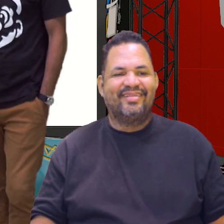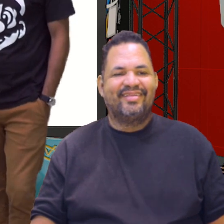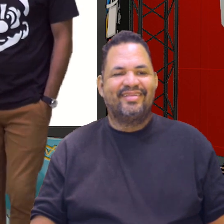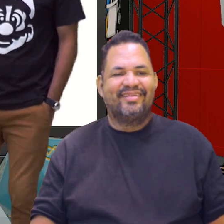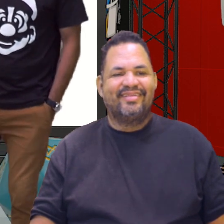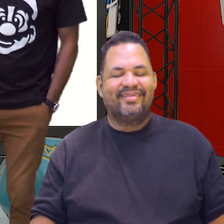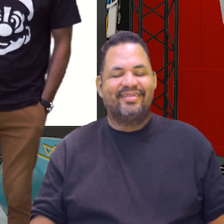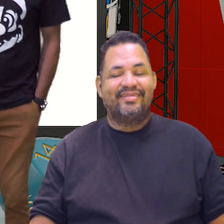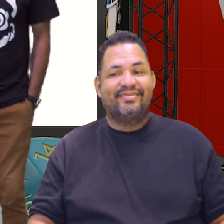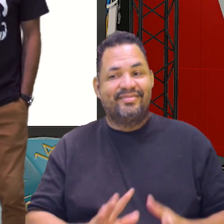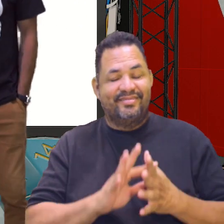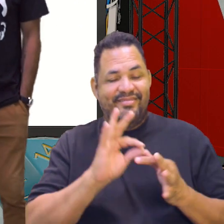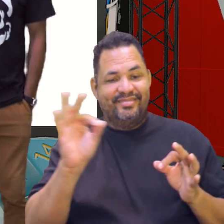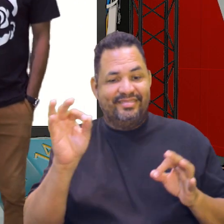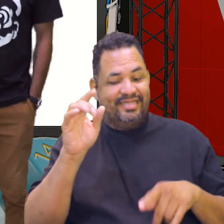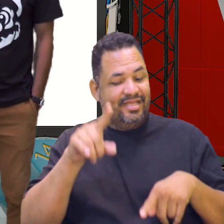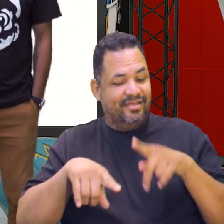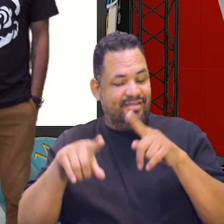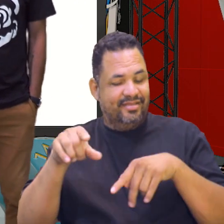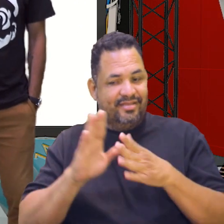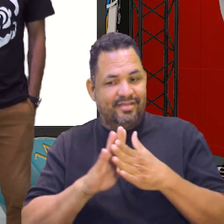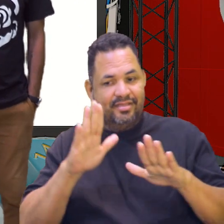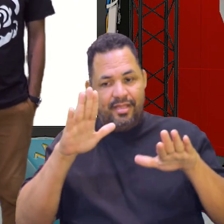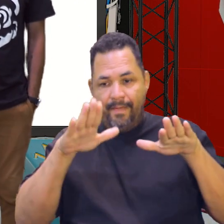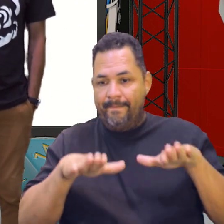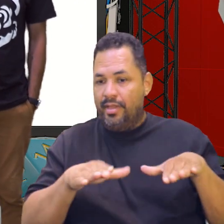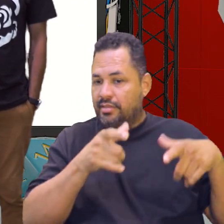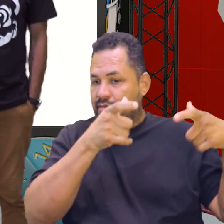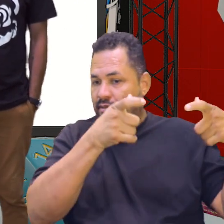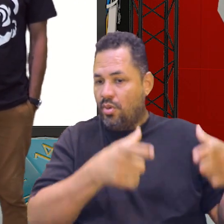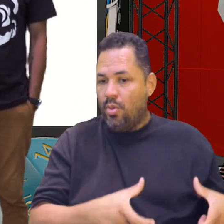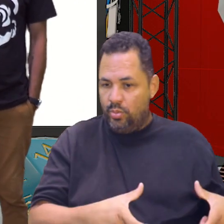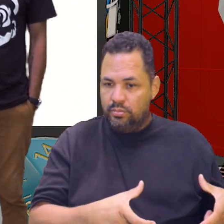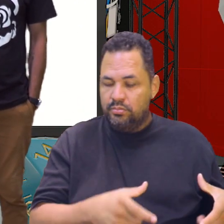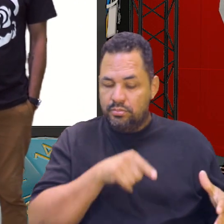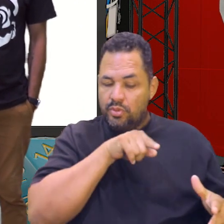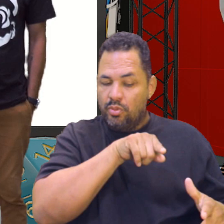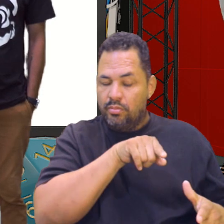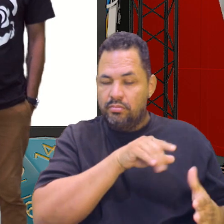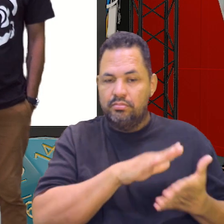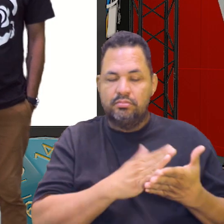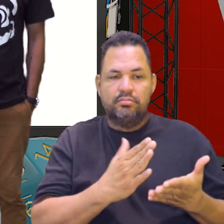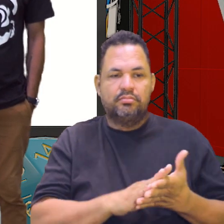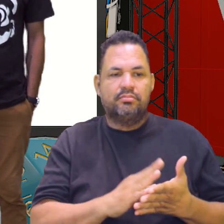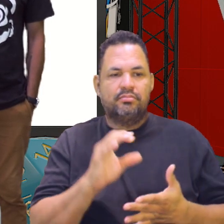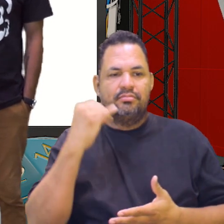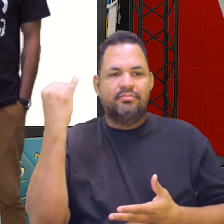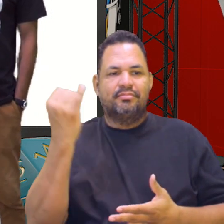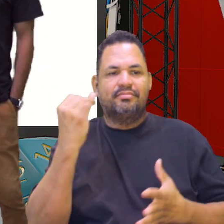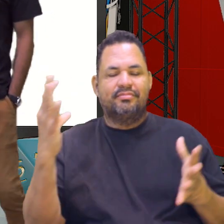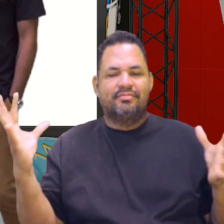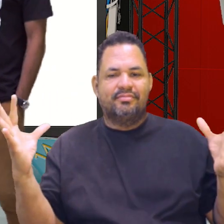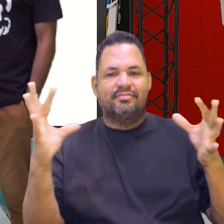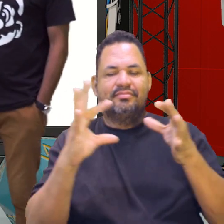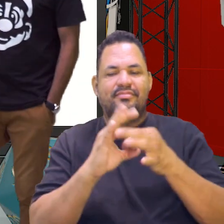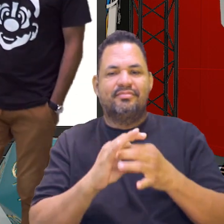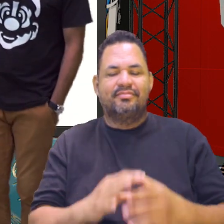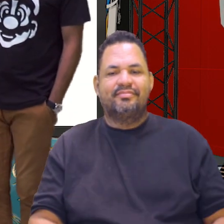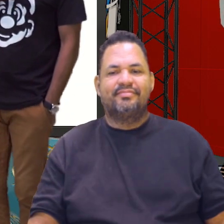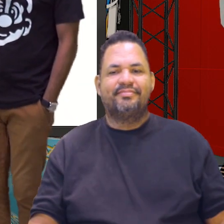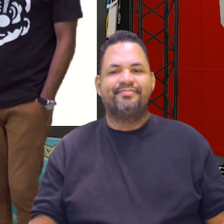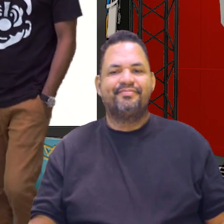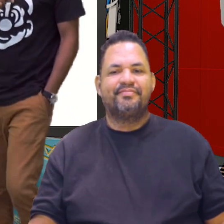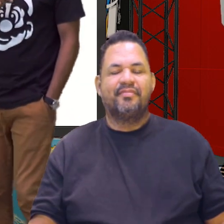realmente é variada, porque depende da localização aí, né? Depende do ponto. Mas o importante é a conexão. Estamos conectados. Sabe o que